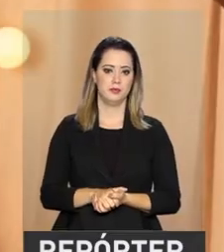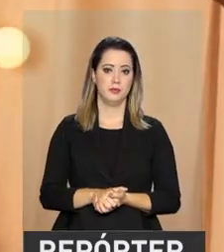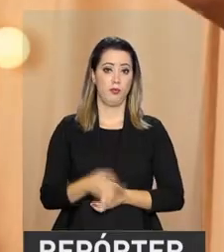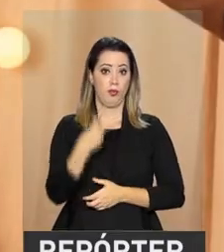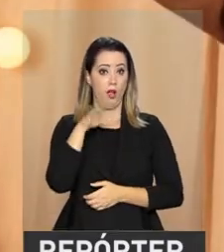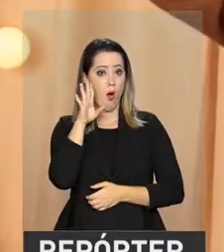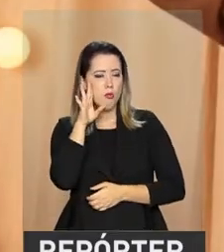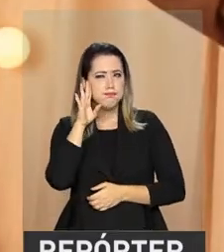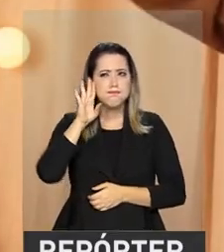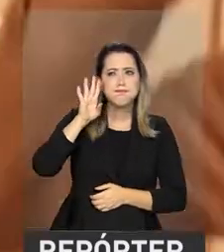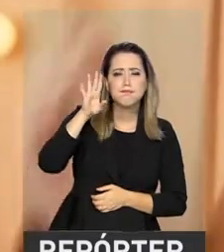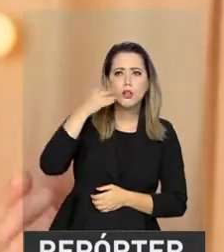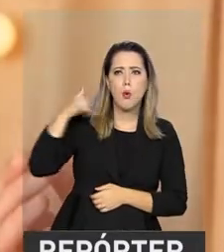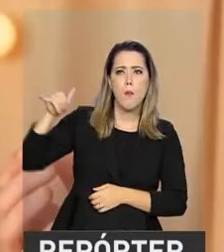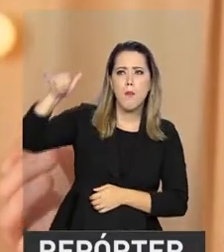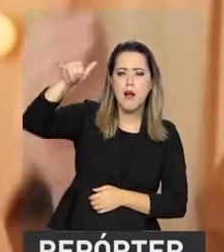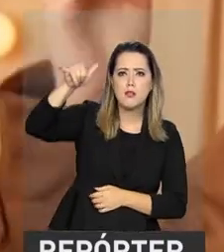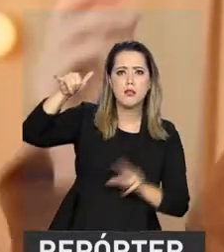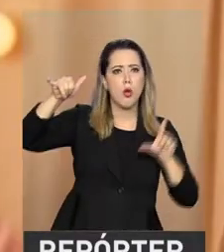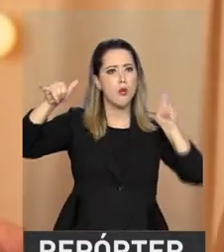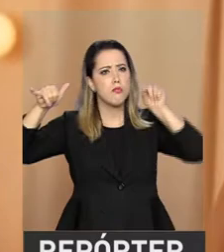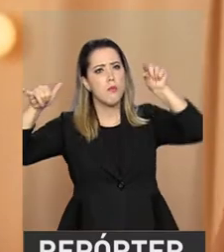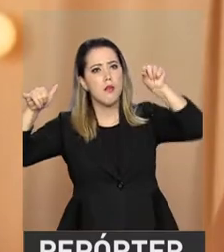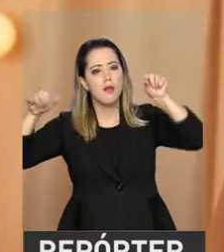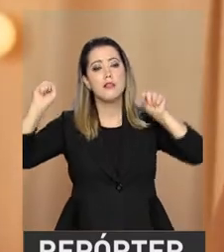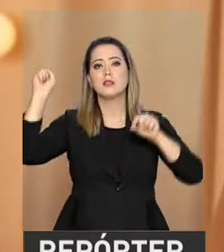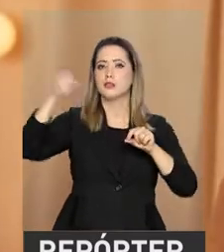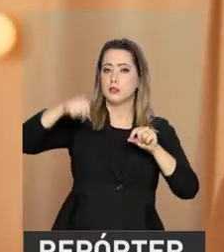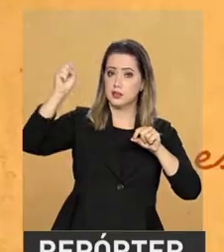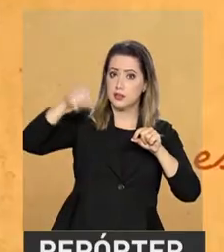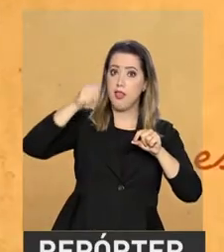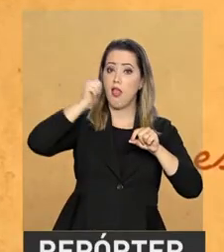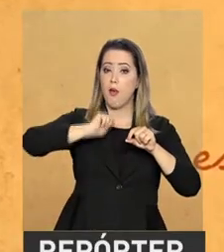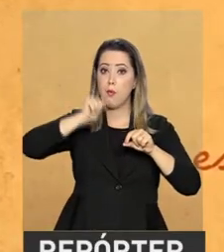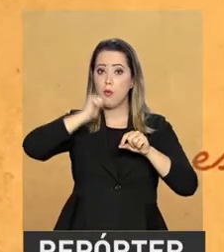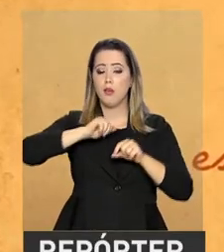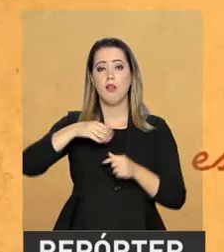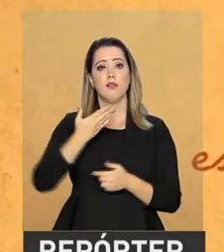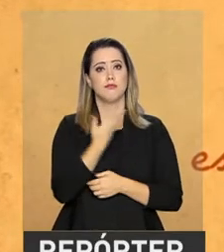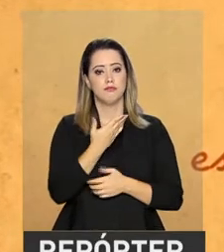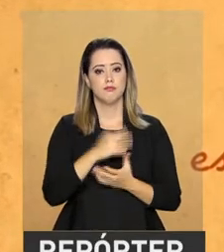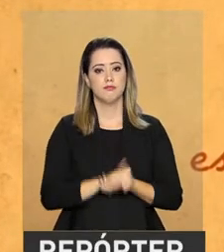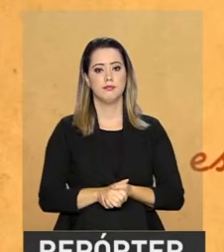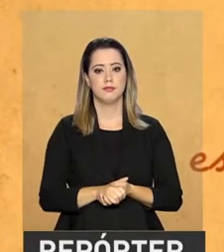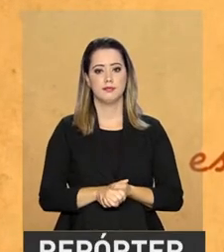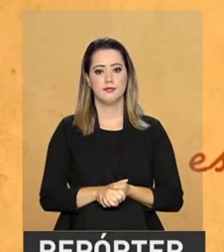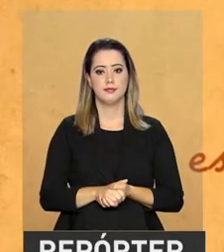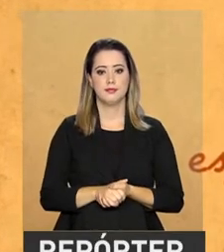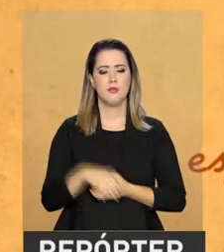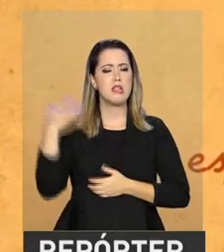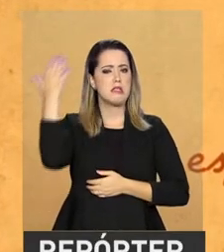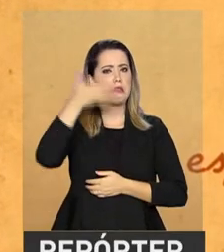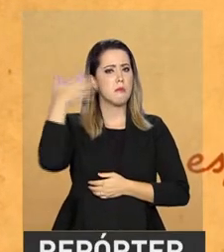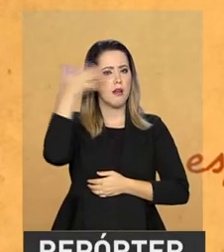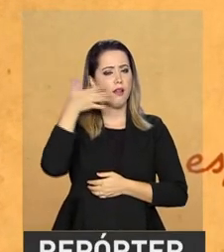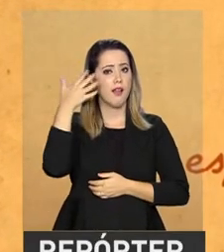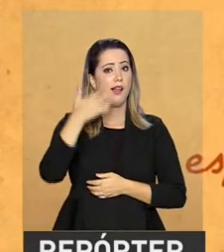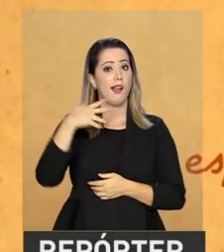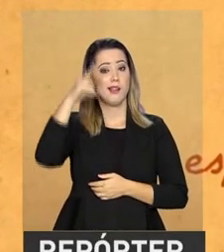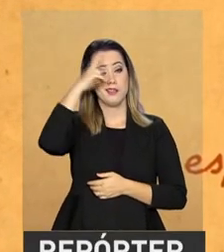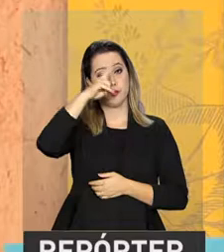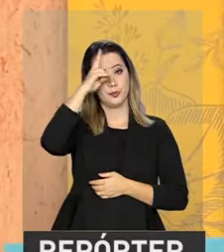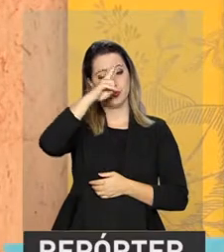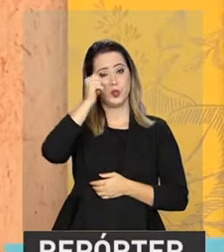pássaro é um campeão um sim é a minha é hard contar histórias de mulheres de sucesso